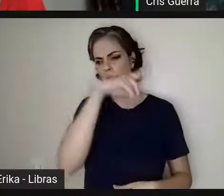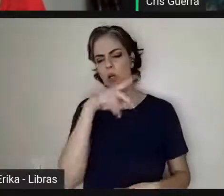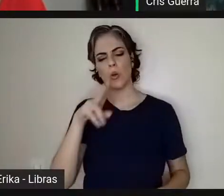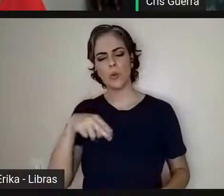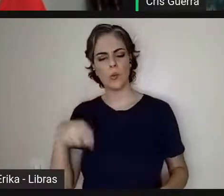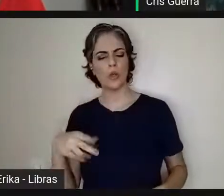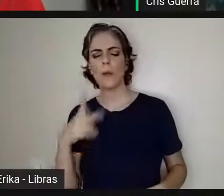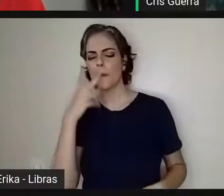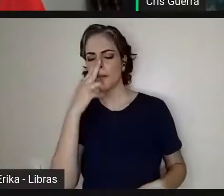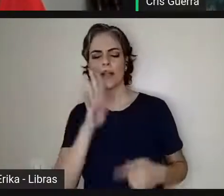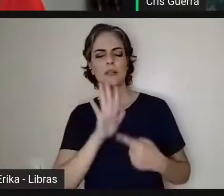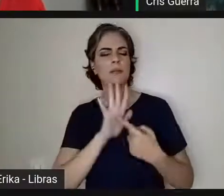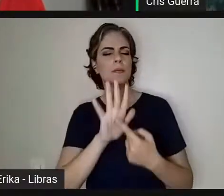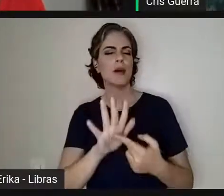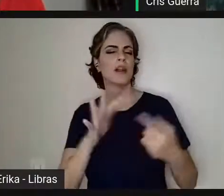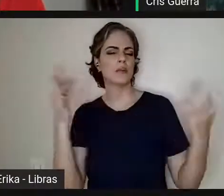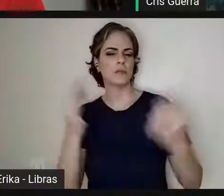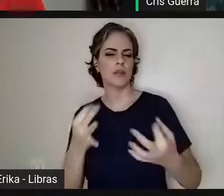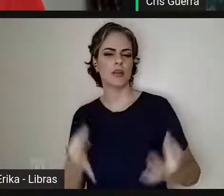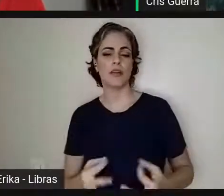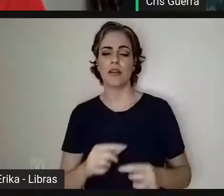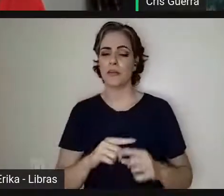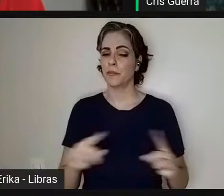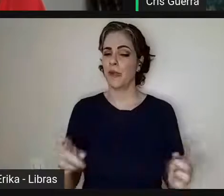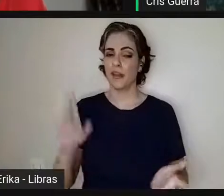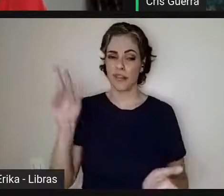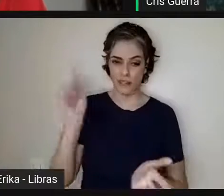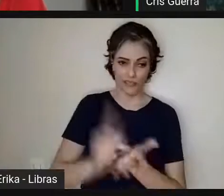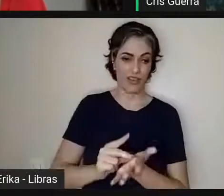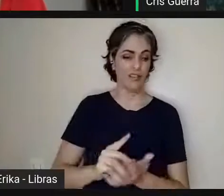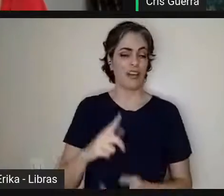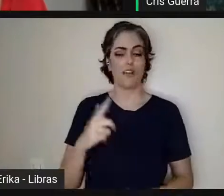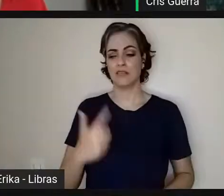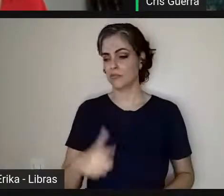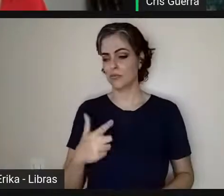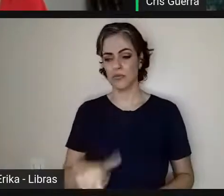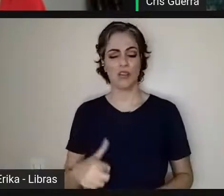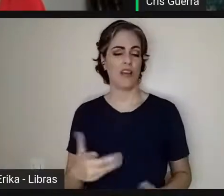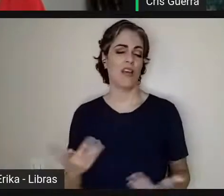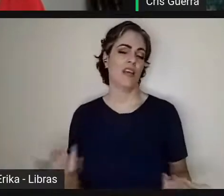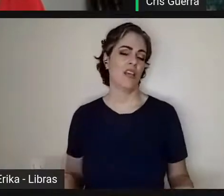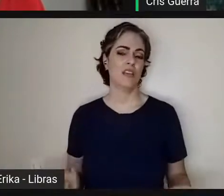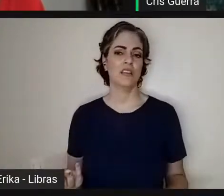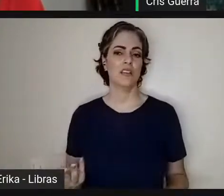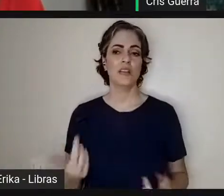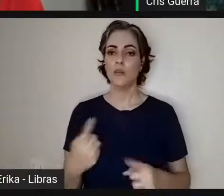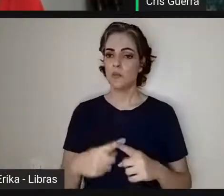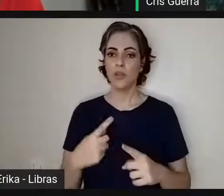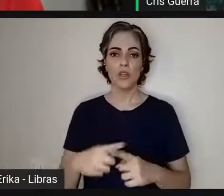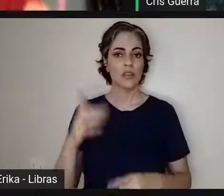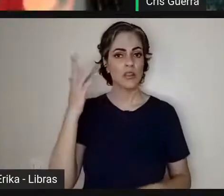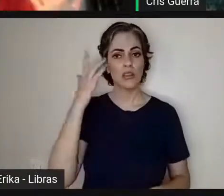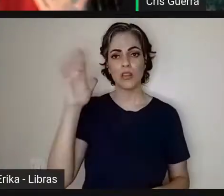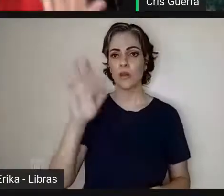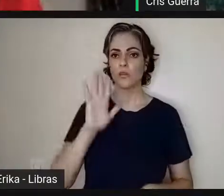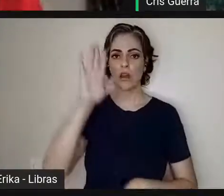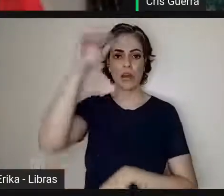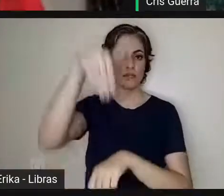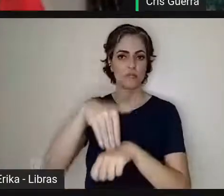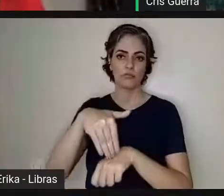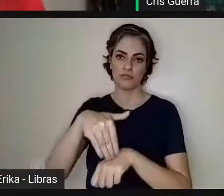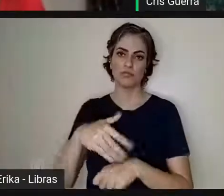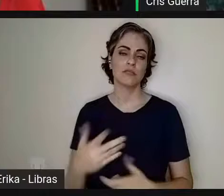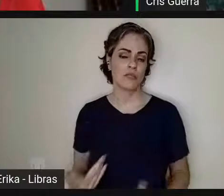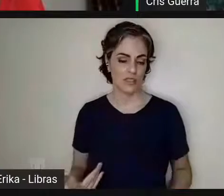do parecer, que não necessariamente é o ser, né? A gente não sabe o que está ali por trás daquela imagem, mas